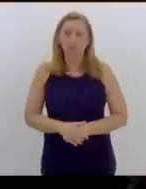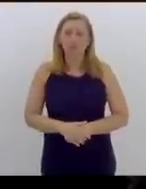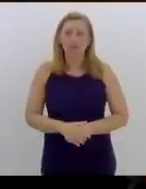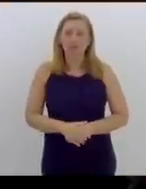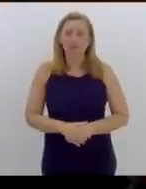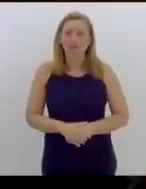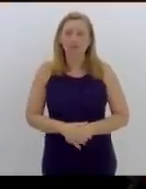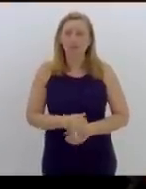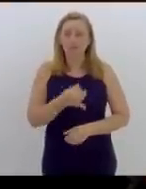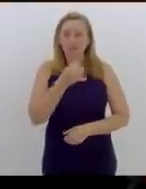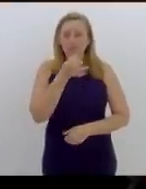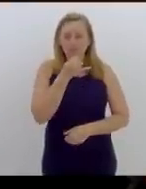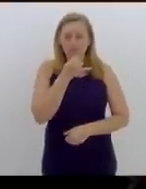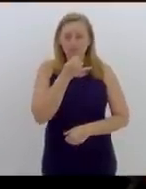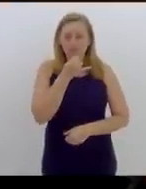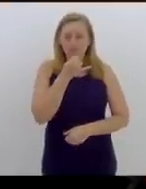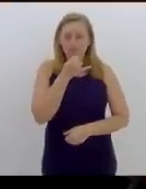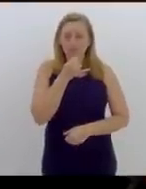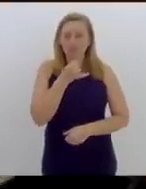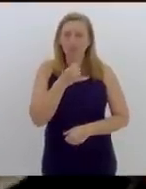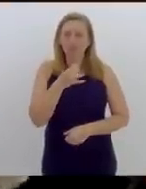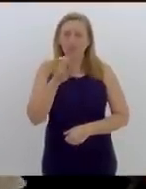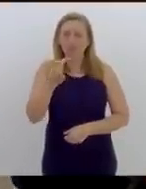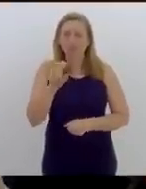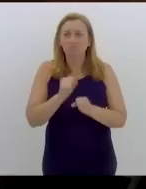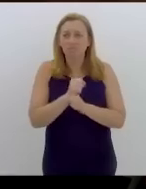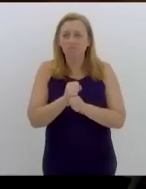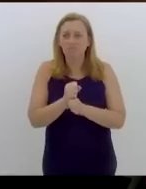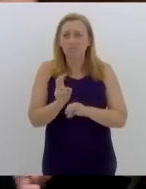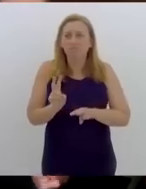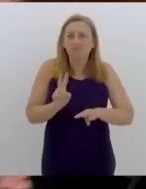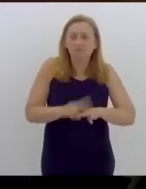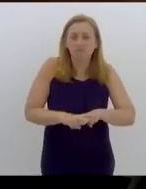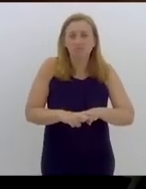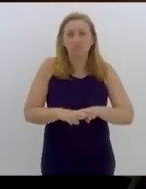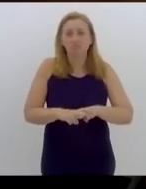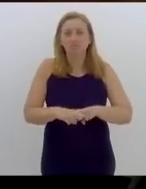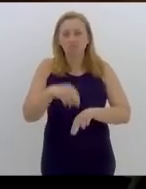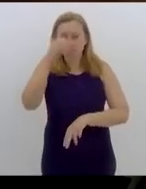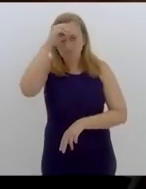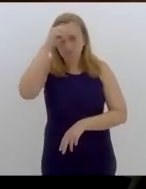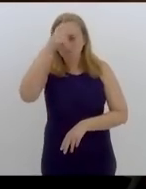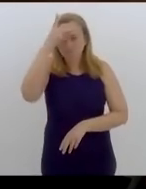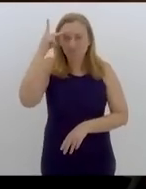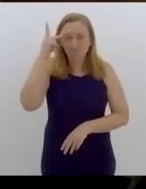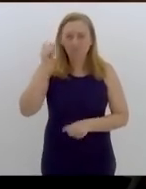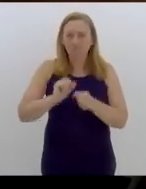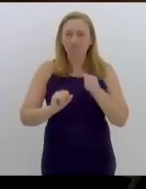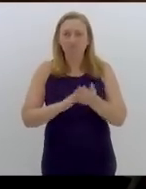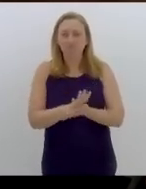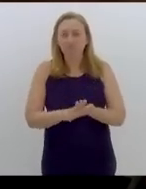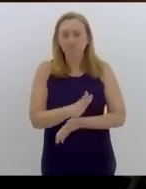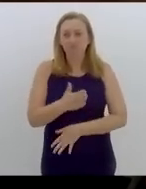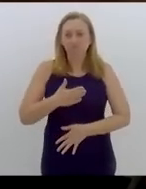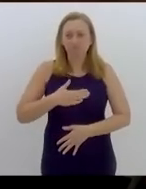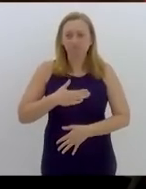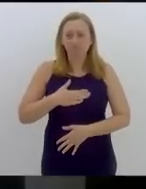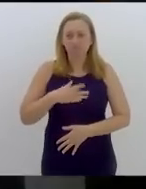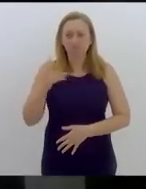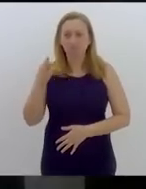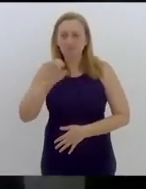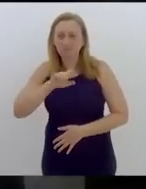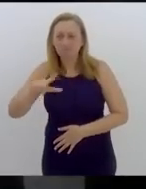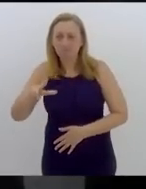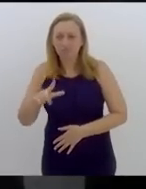isso aí que me irrita mais eu ficava zuando preso inocente e ninguém faz nada por mim Coronel e ninguém